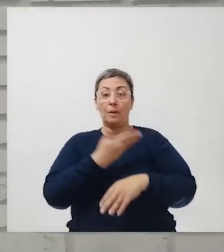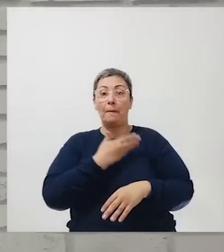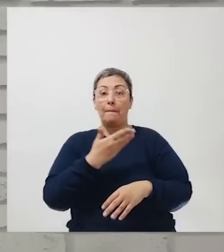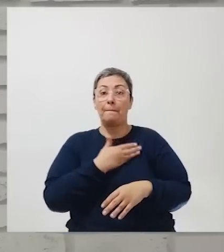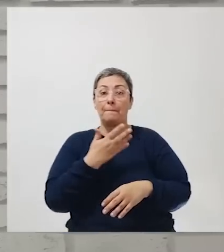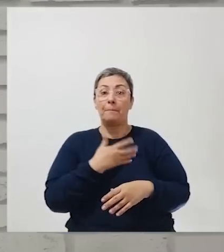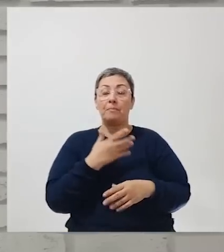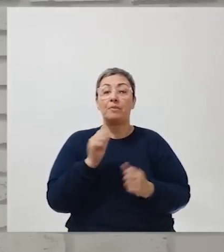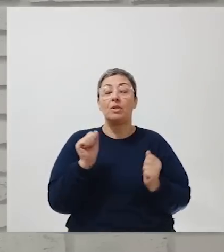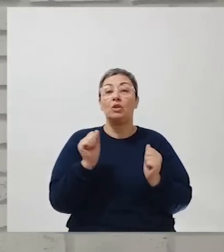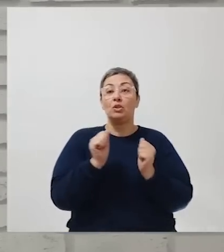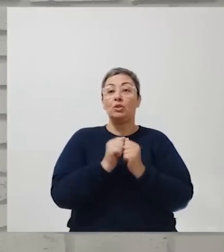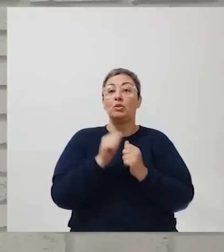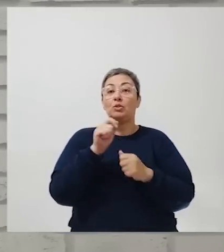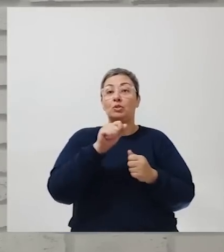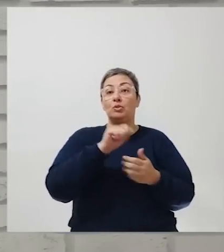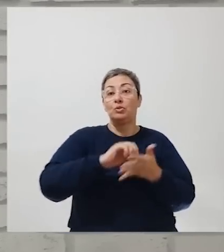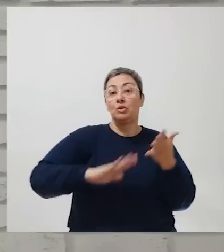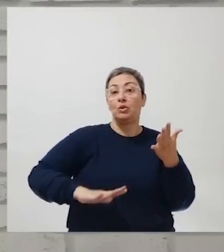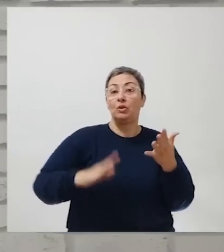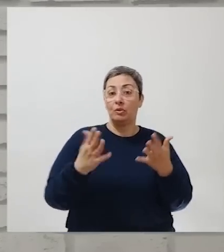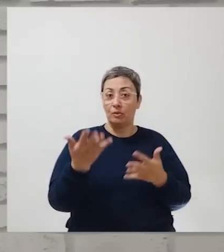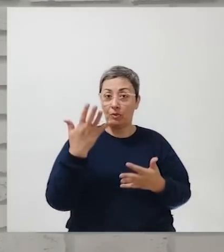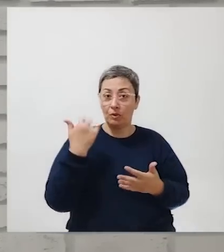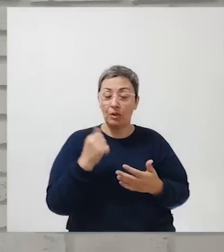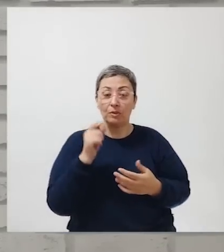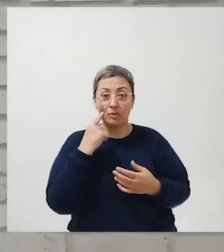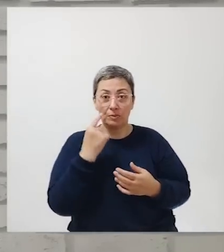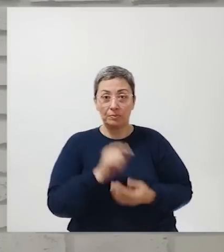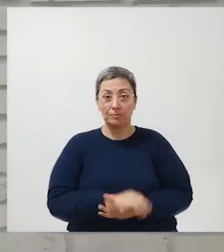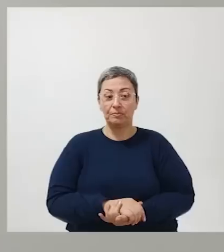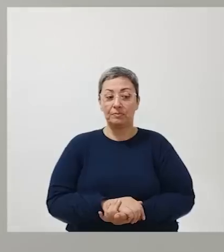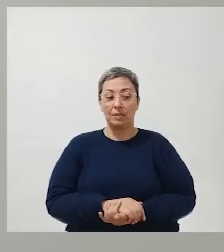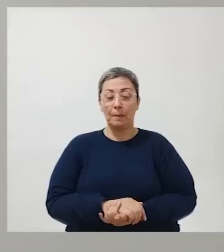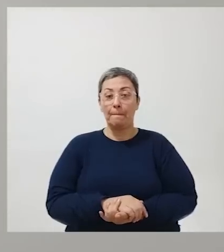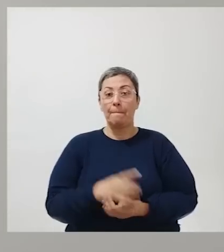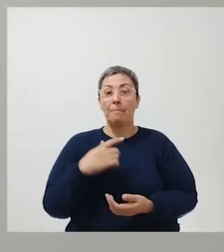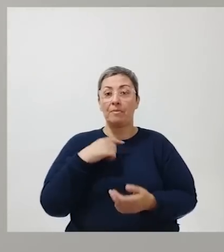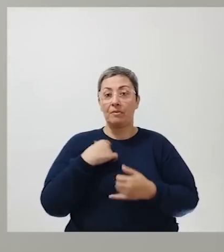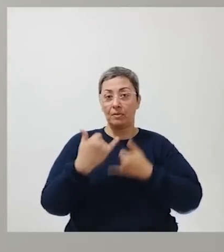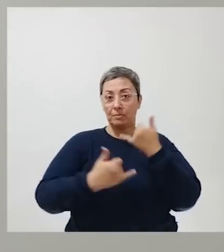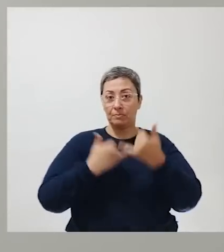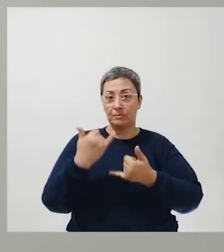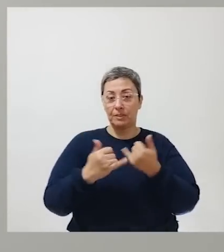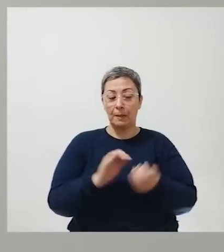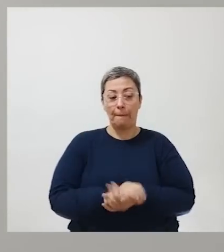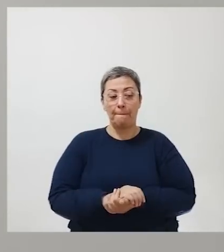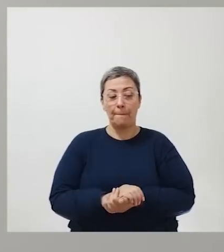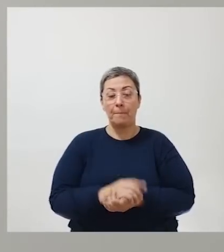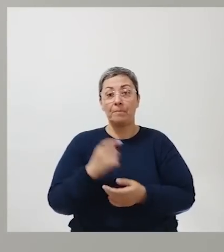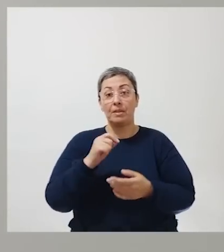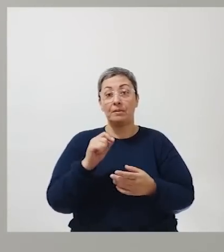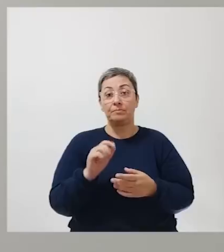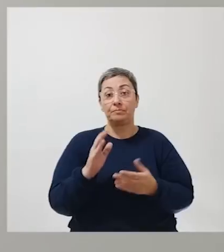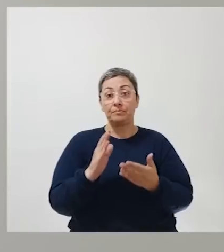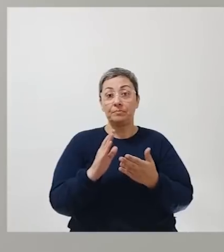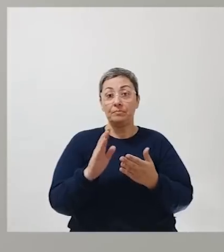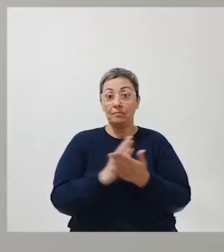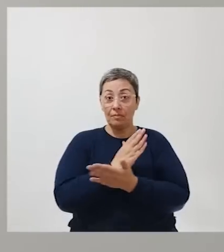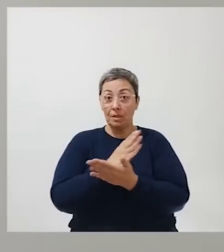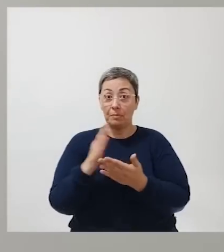companheirinho de aventuras para essa tarefa. Vamos ver como foi? Vamos fazer uma brincadeira? Separa